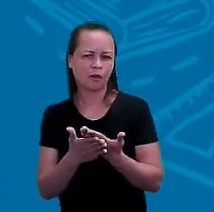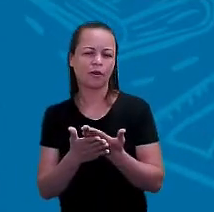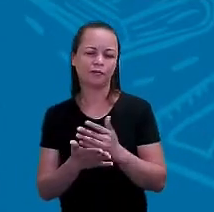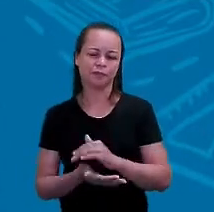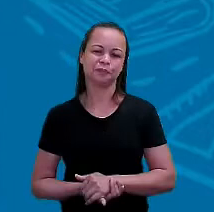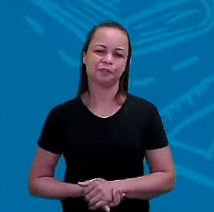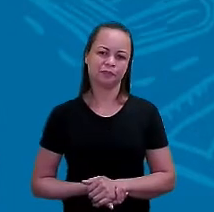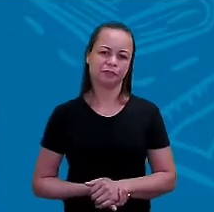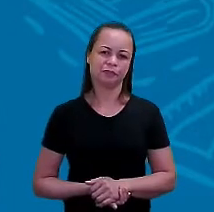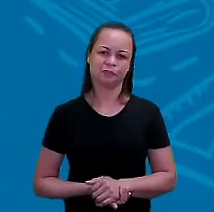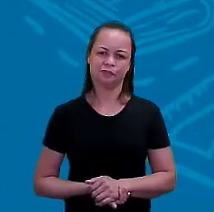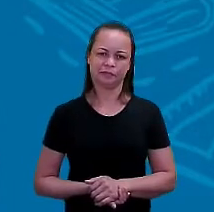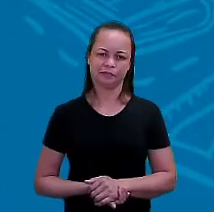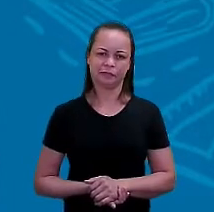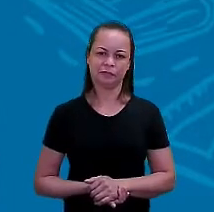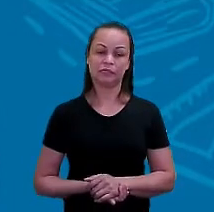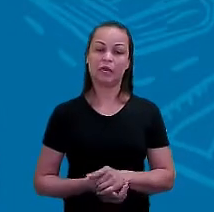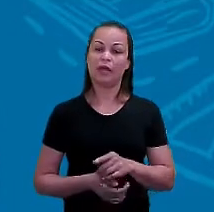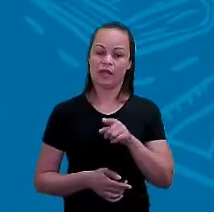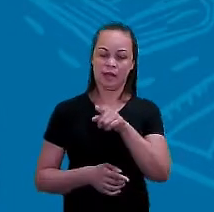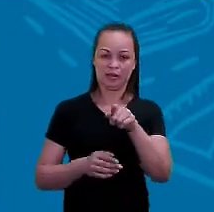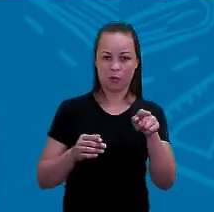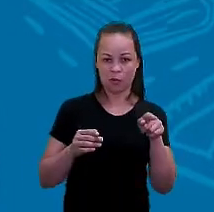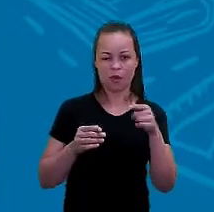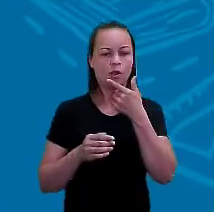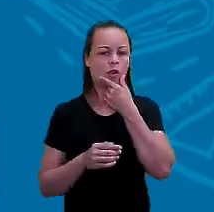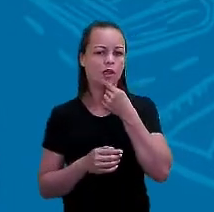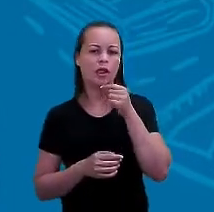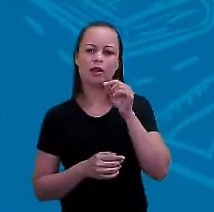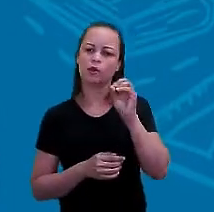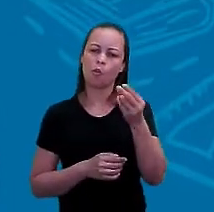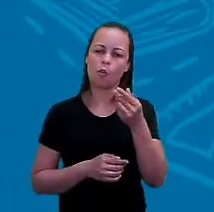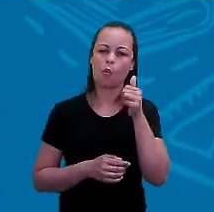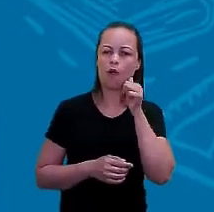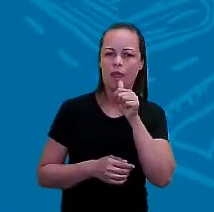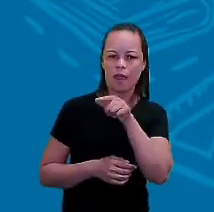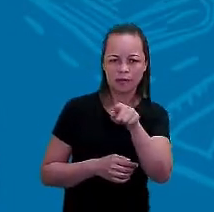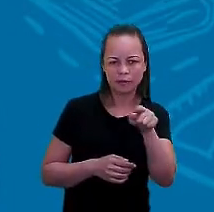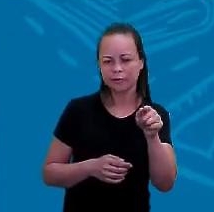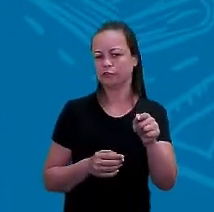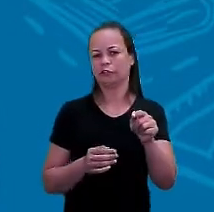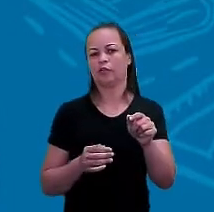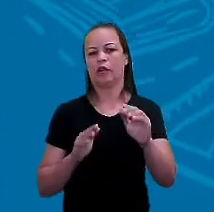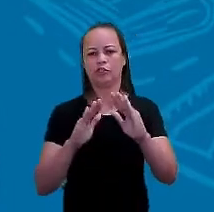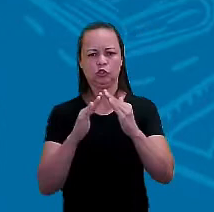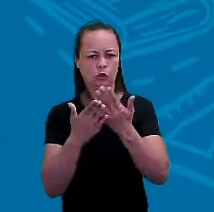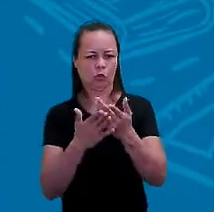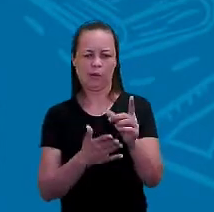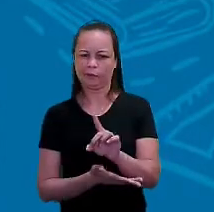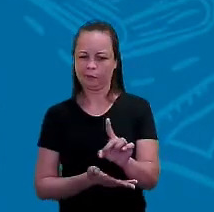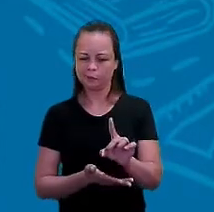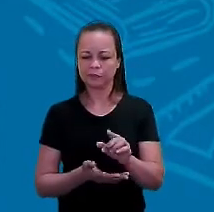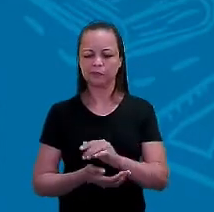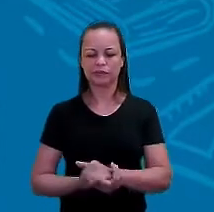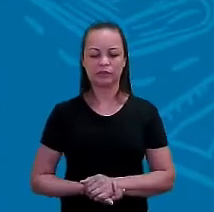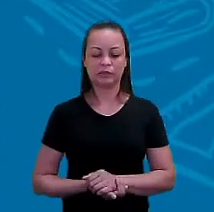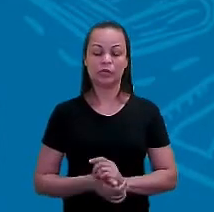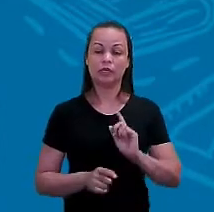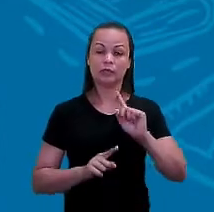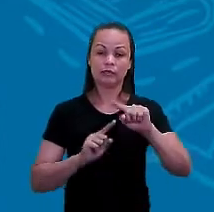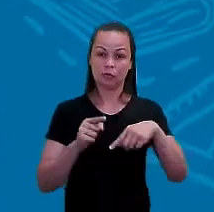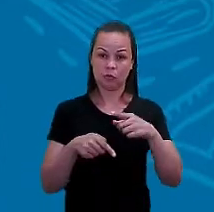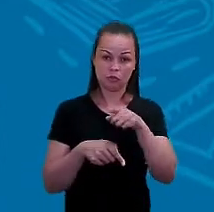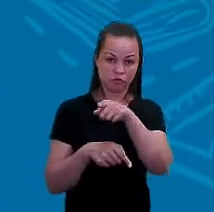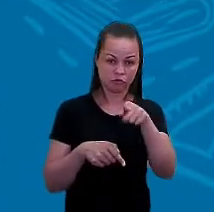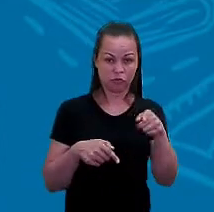they aren't at school. Elas não estão na escola ou eles não estão na escola. Então, gente, é bem importante aí em casa, depois que vocês terminarem de assistir